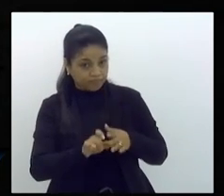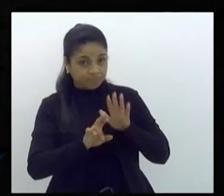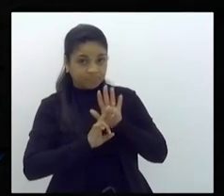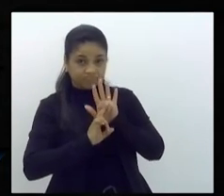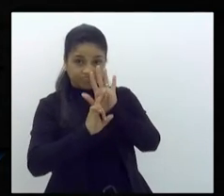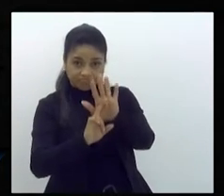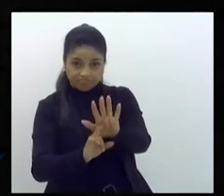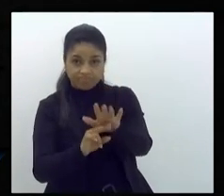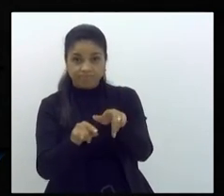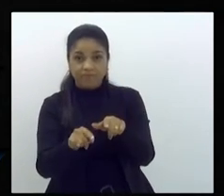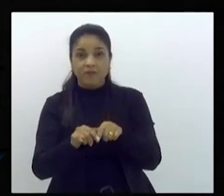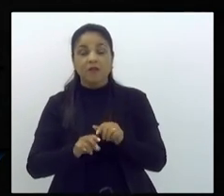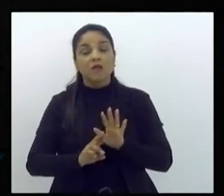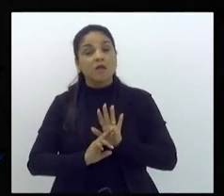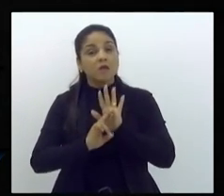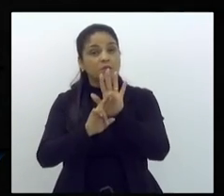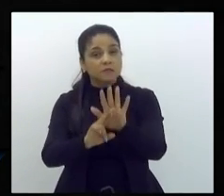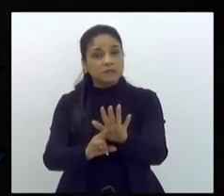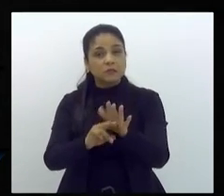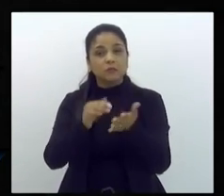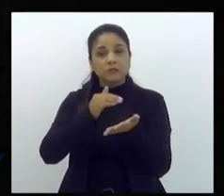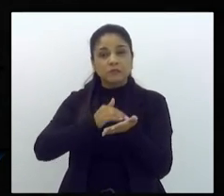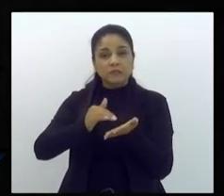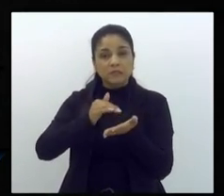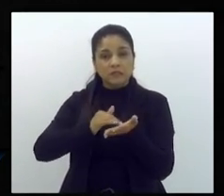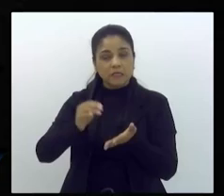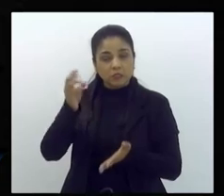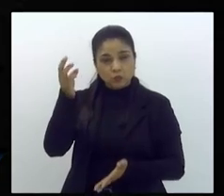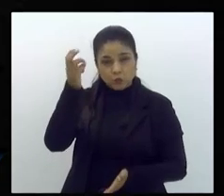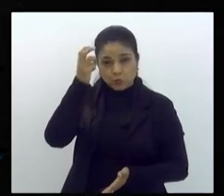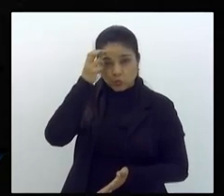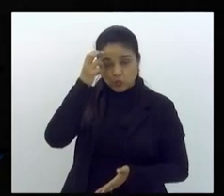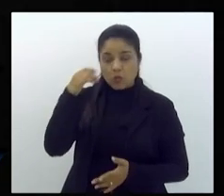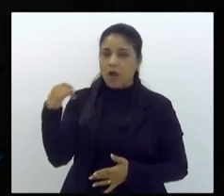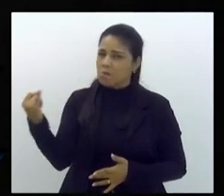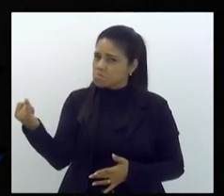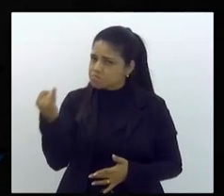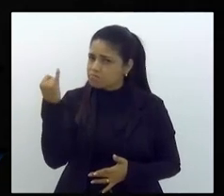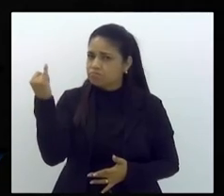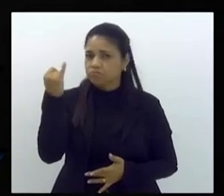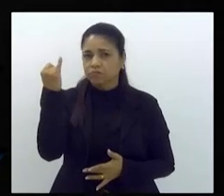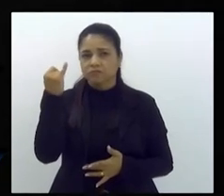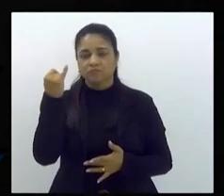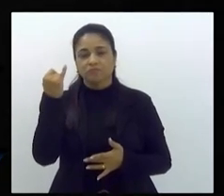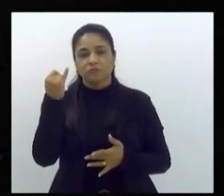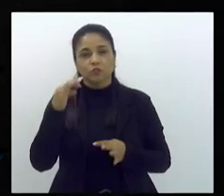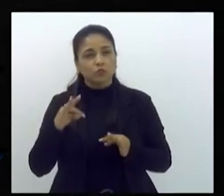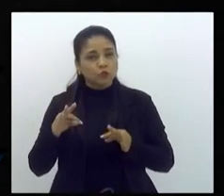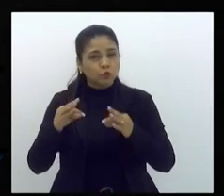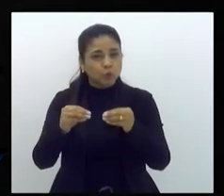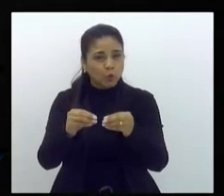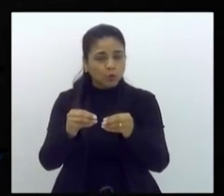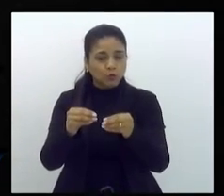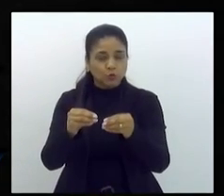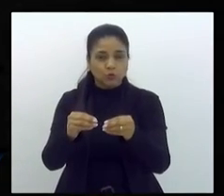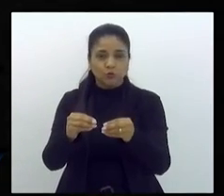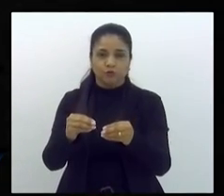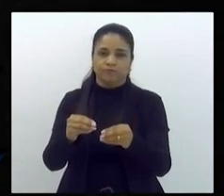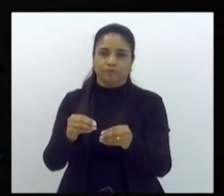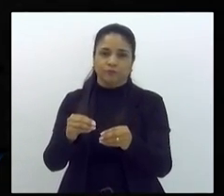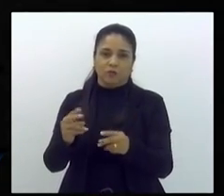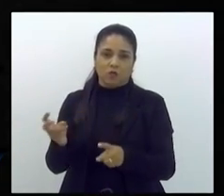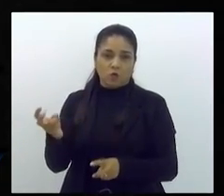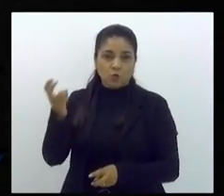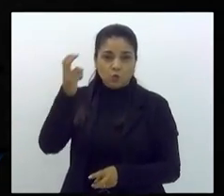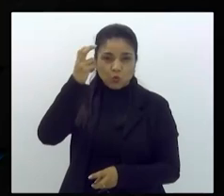representação da Secretaria de Estado de Cultura porque é muito importante que todos os fazedores de Cultura se apropriem